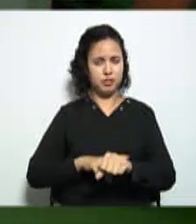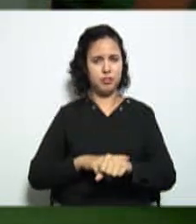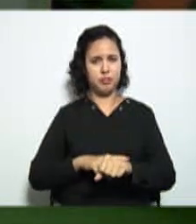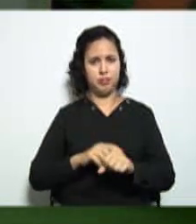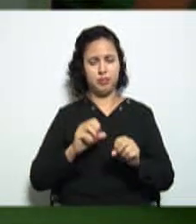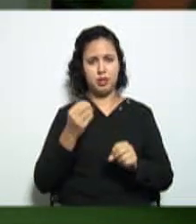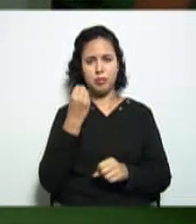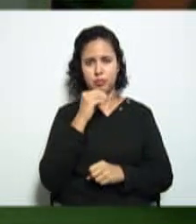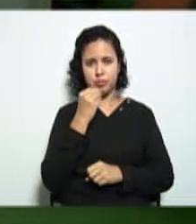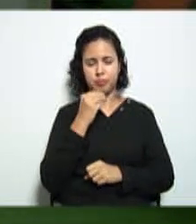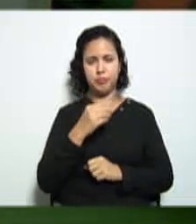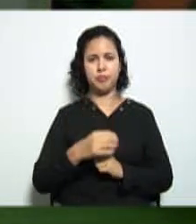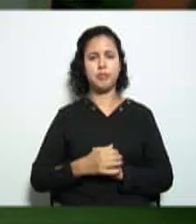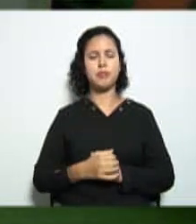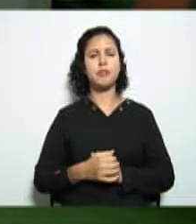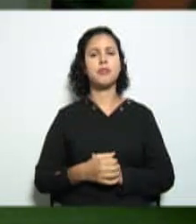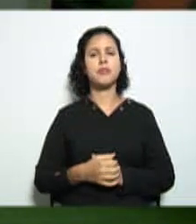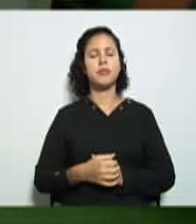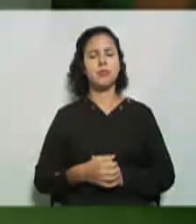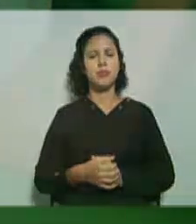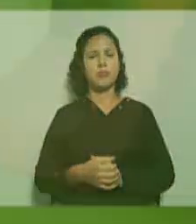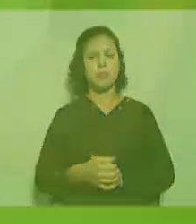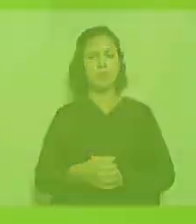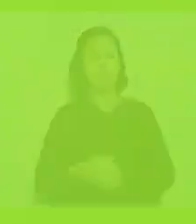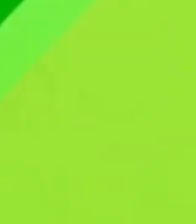momento. Aproveita. Até a volta.